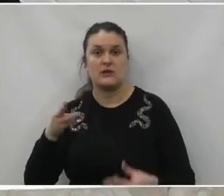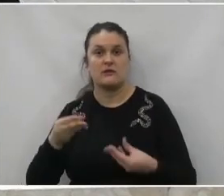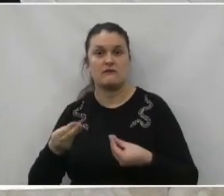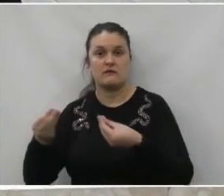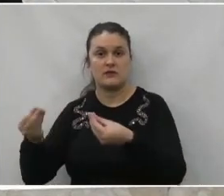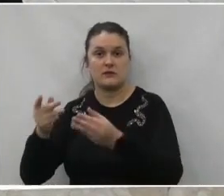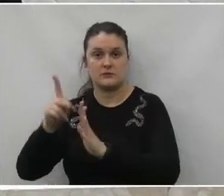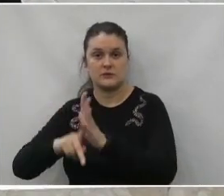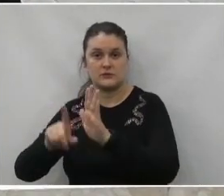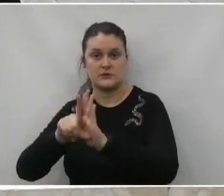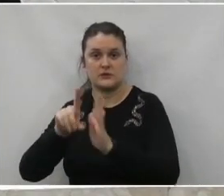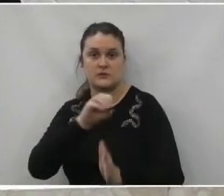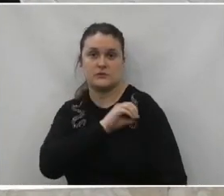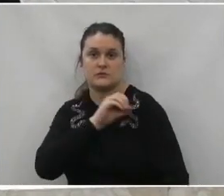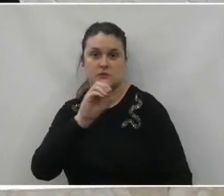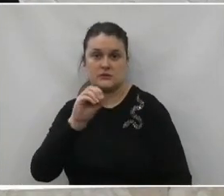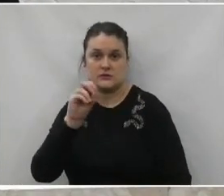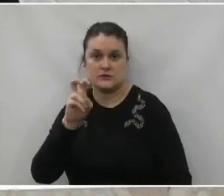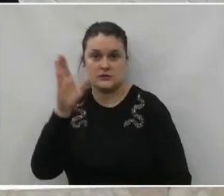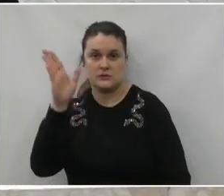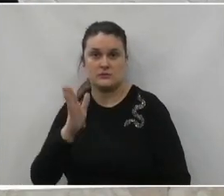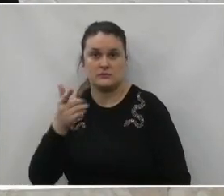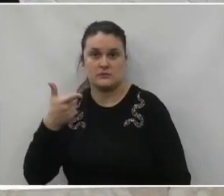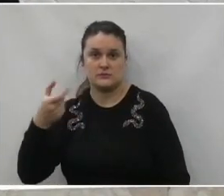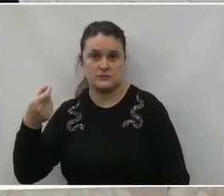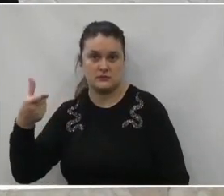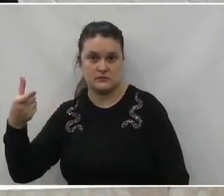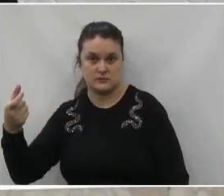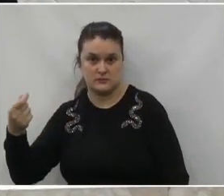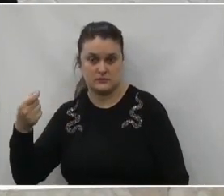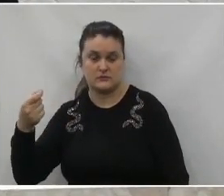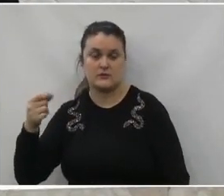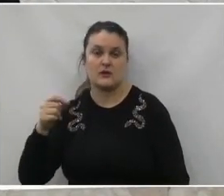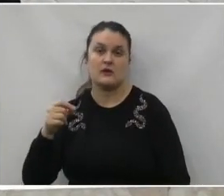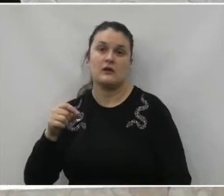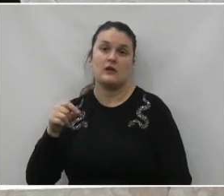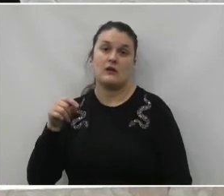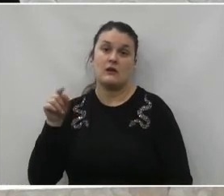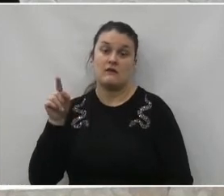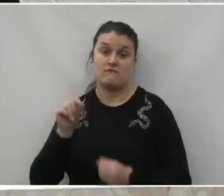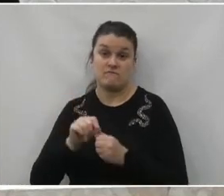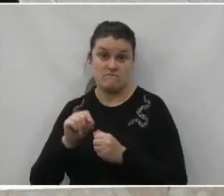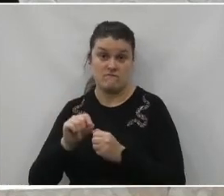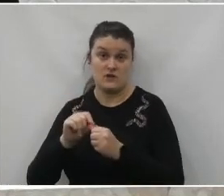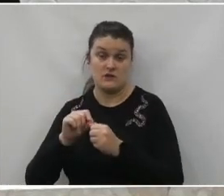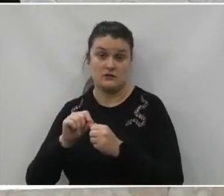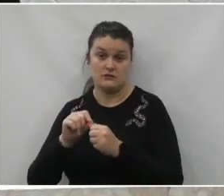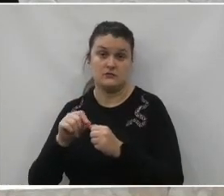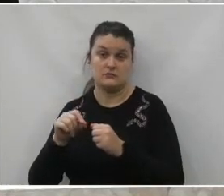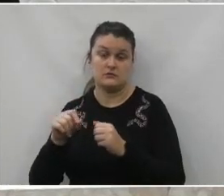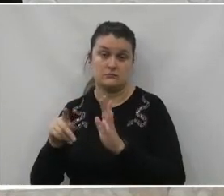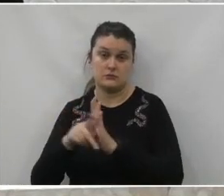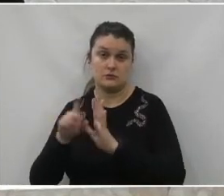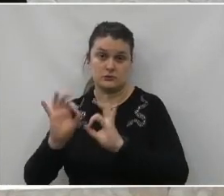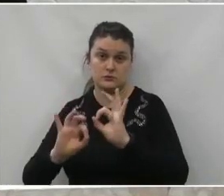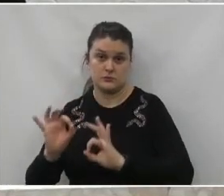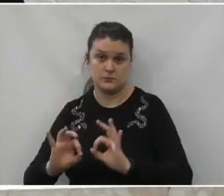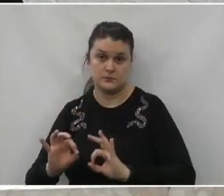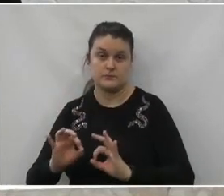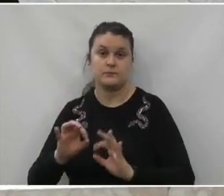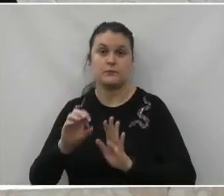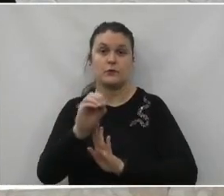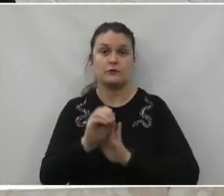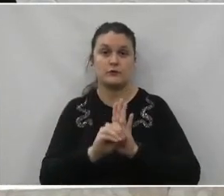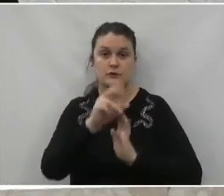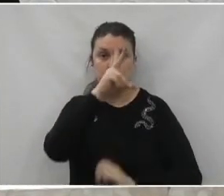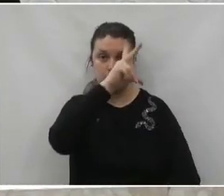envia projeto de lei ordinária de número 5/2020, de sua autoria, para apreciação do plenário. Ofícios